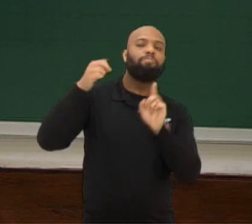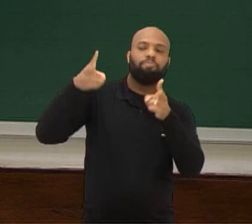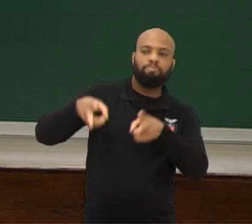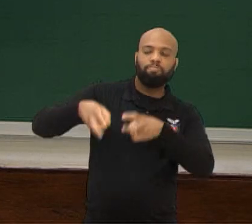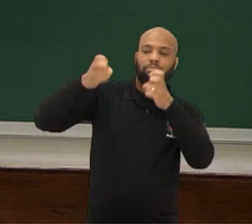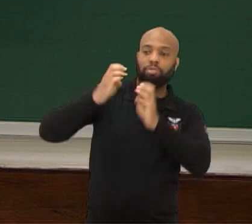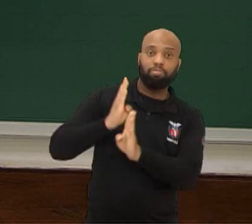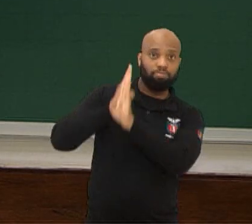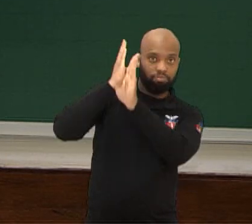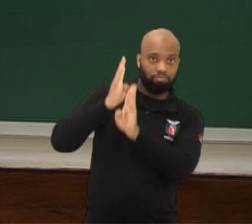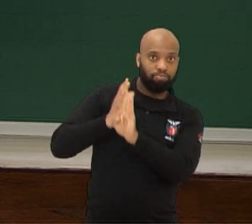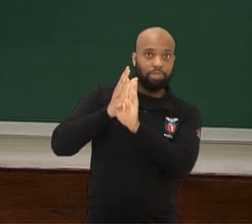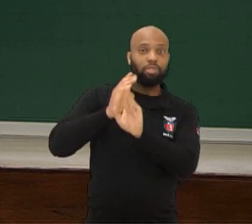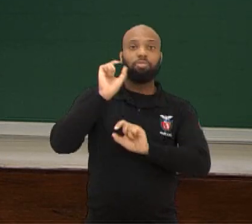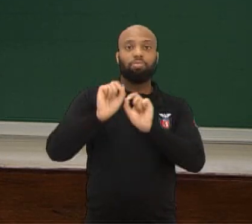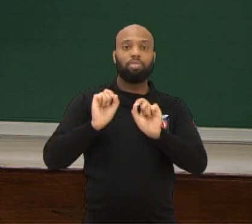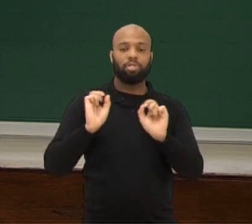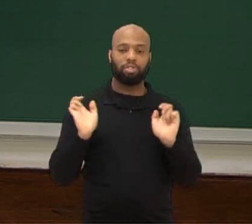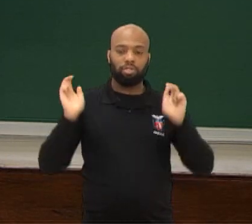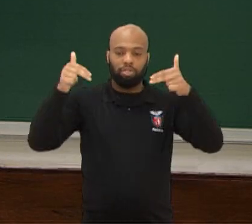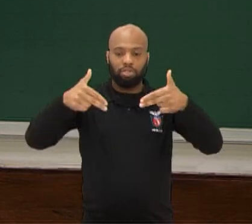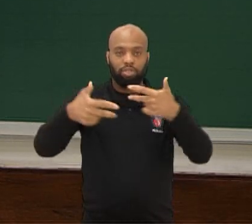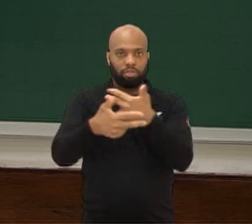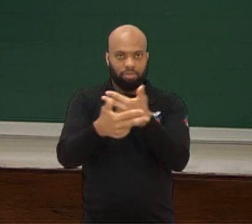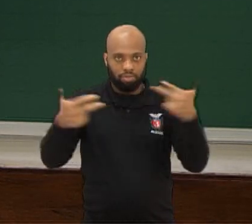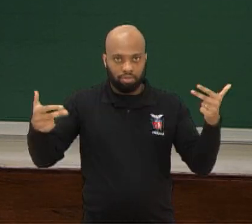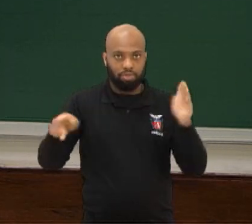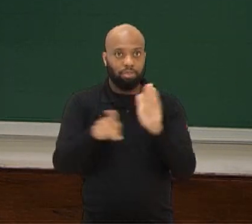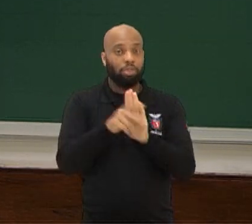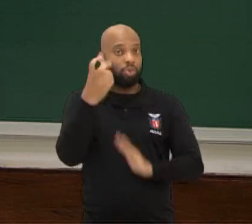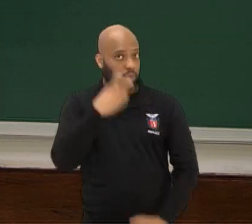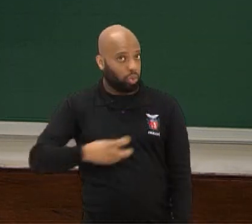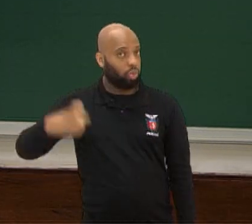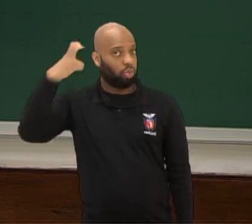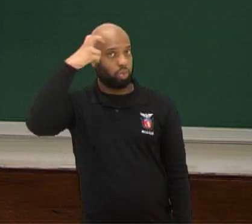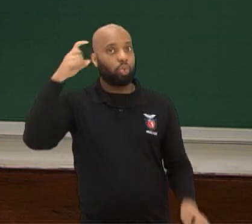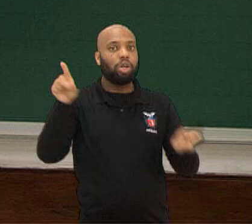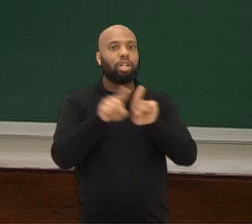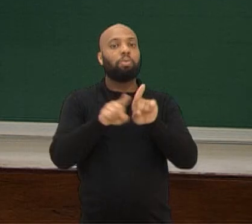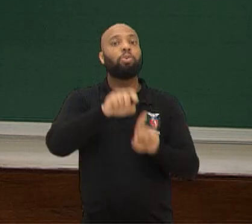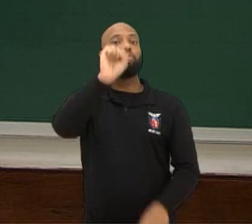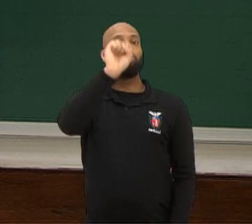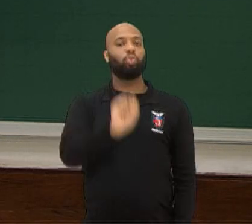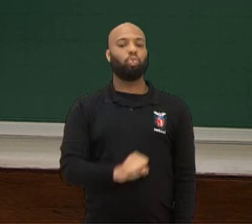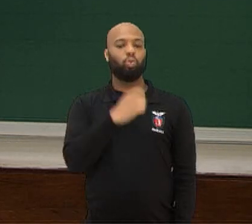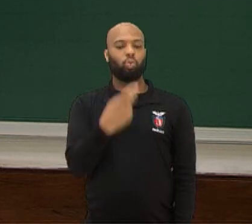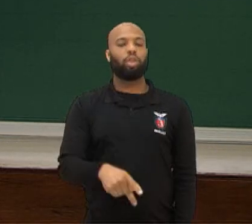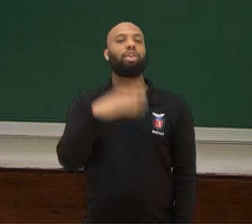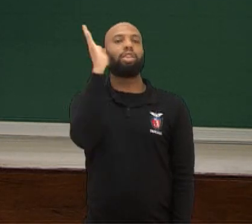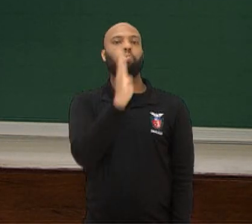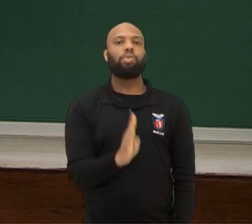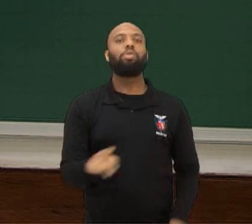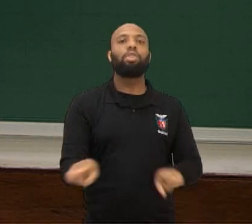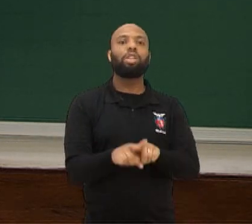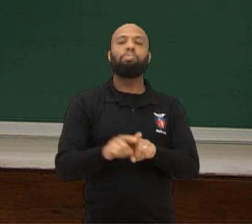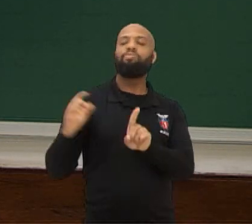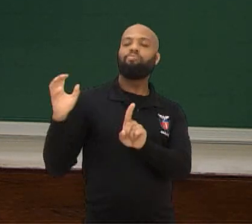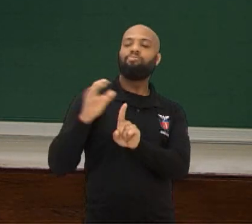as características étnicas e culturais da região sul do Brasil e como essas características contribuem